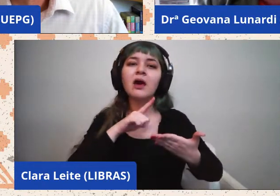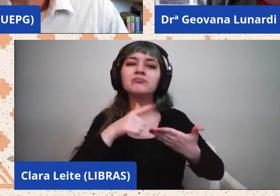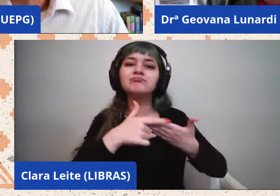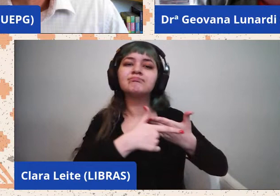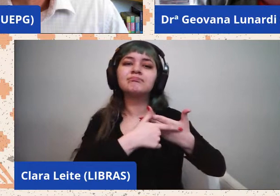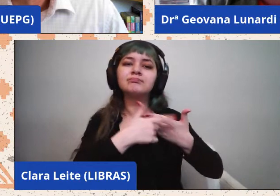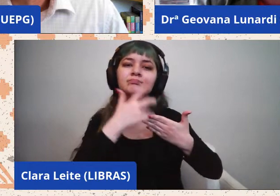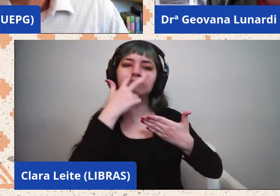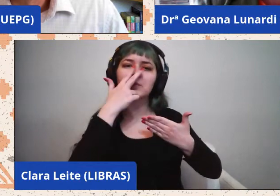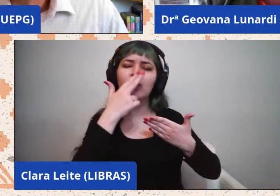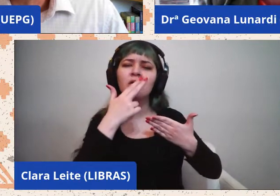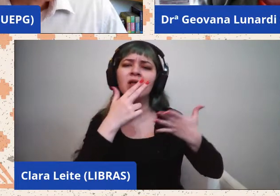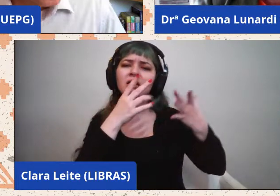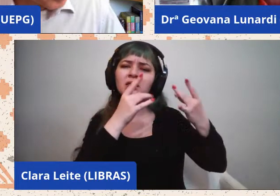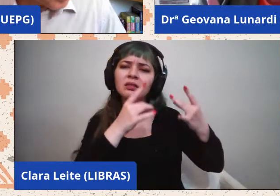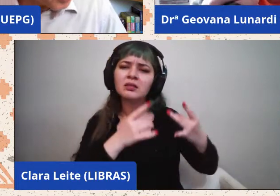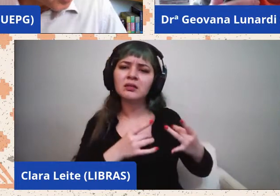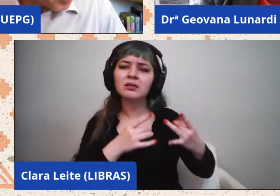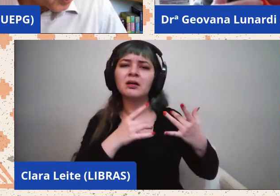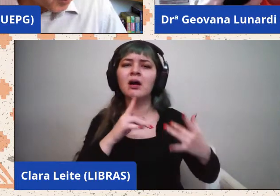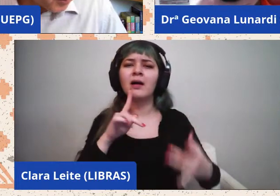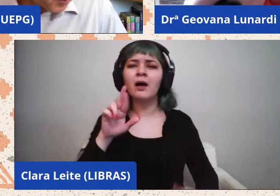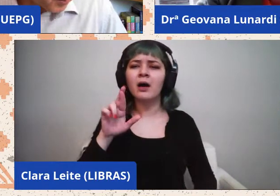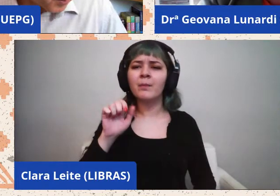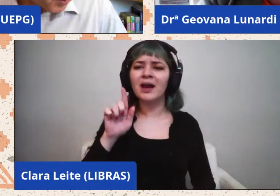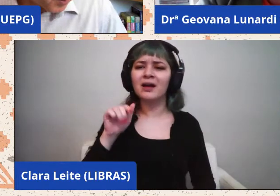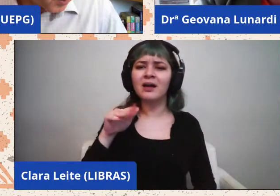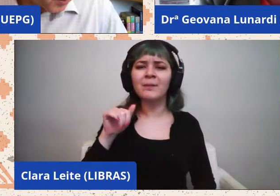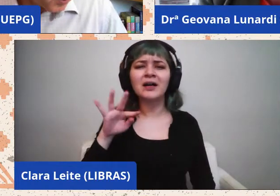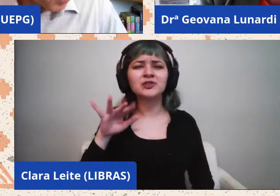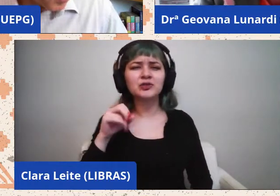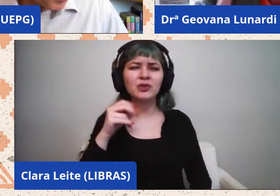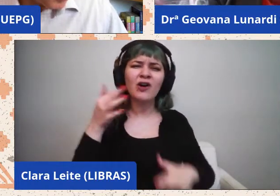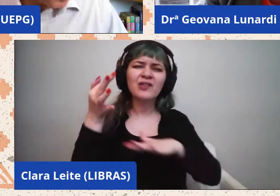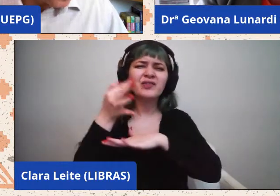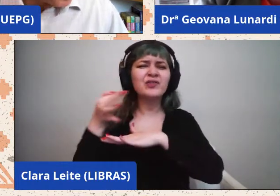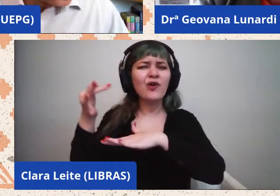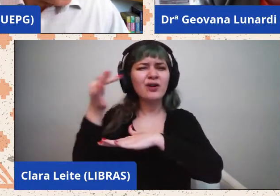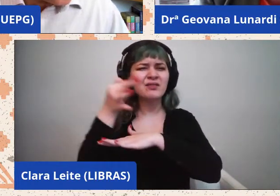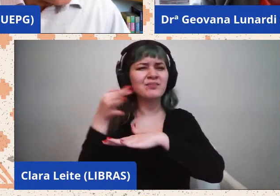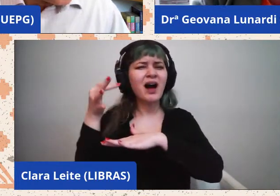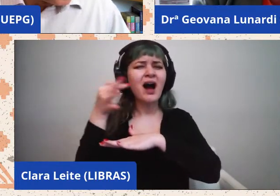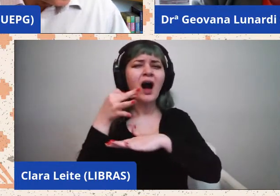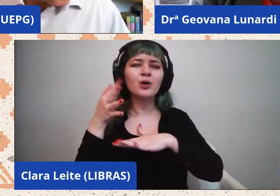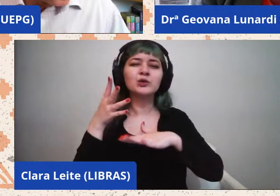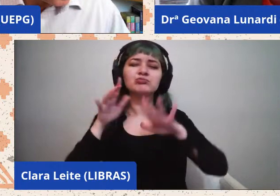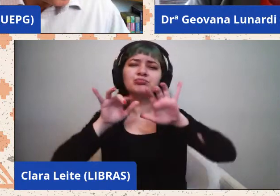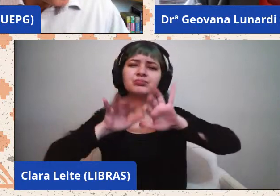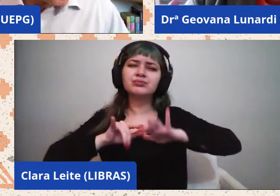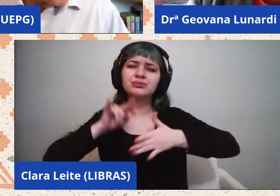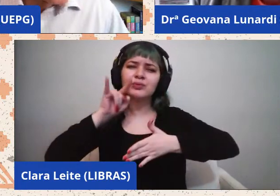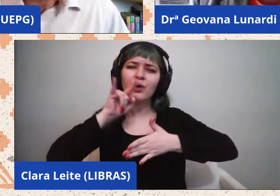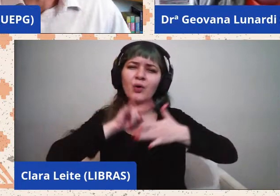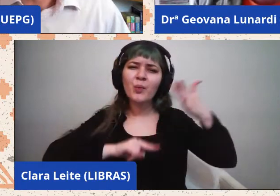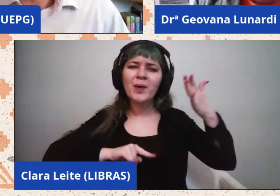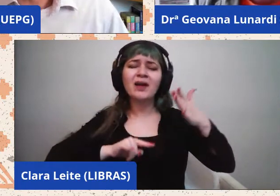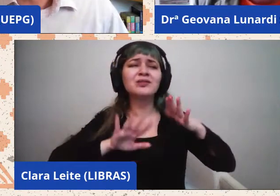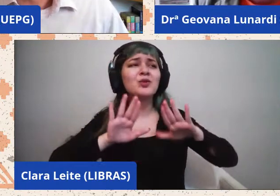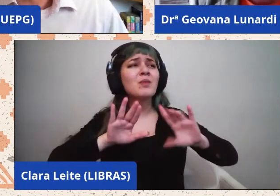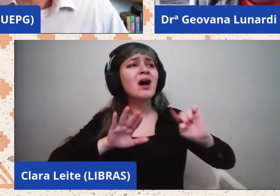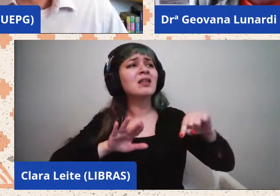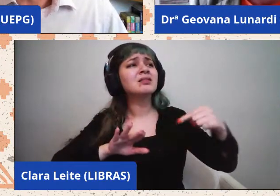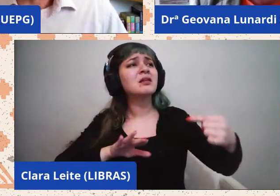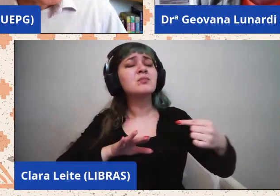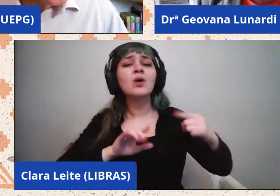muito pragmático, né? Muito formal, de formalização, e depois isso não